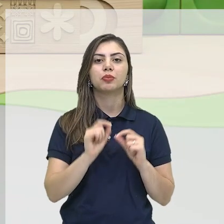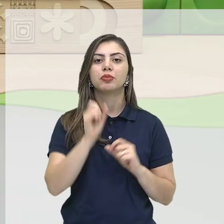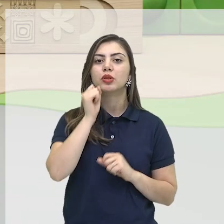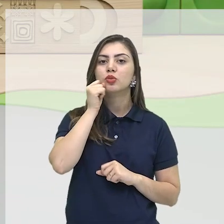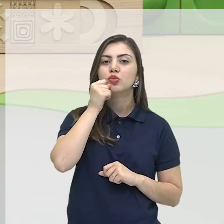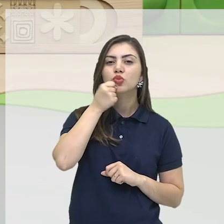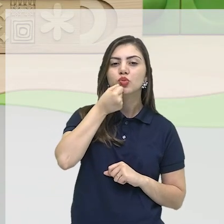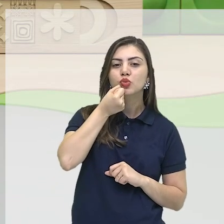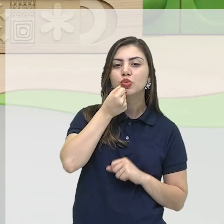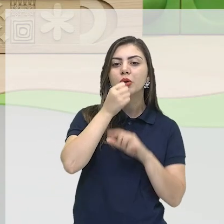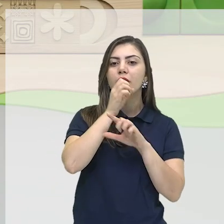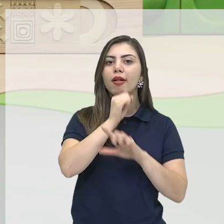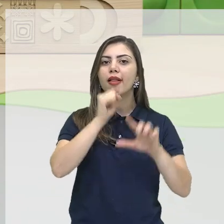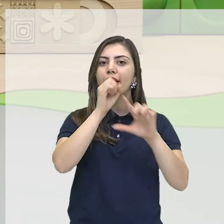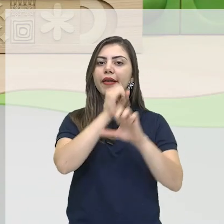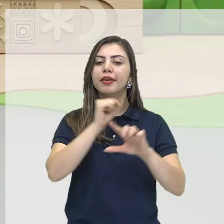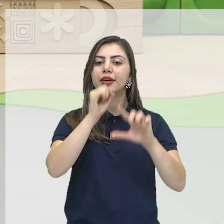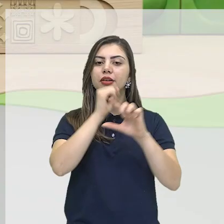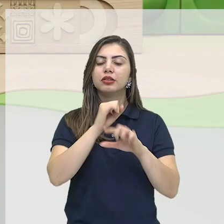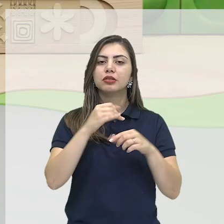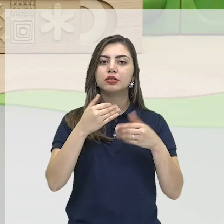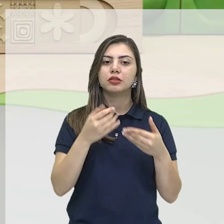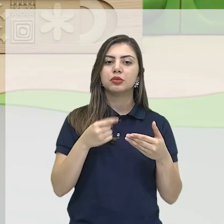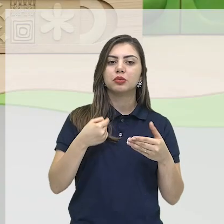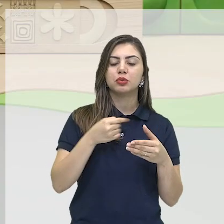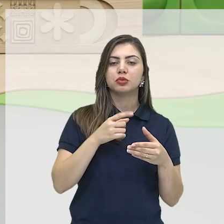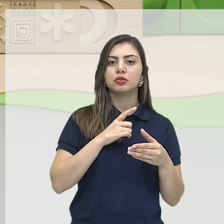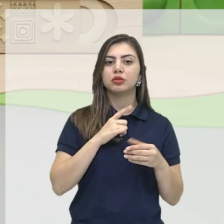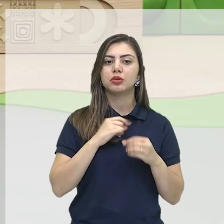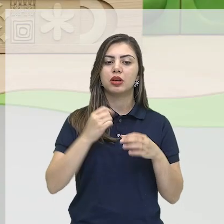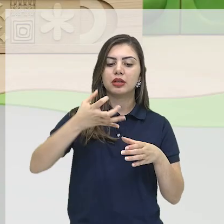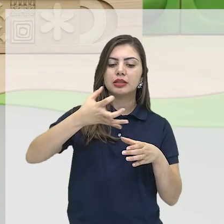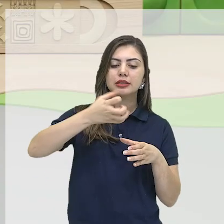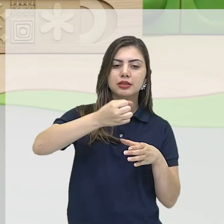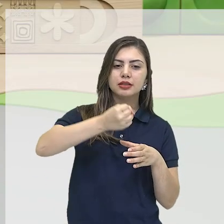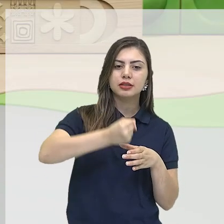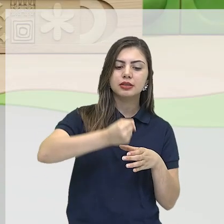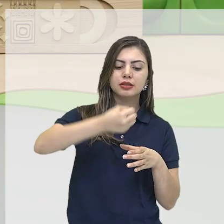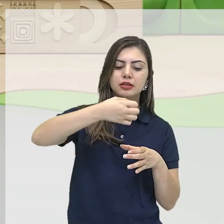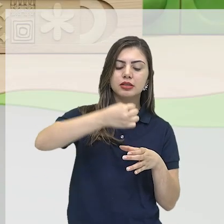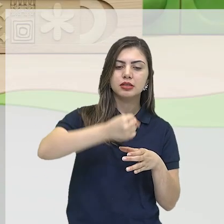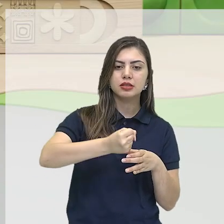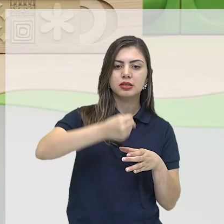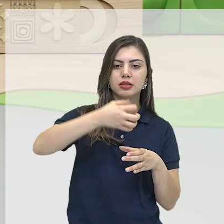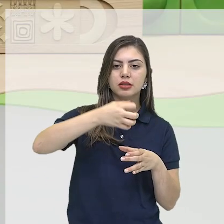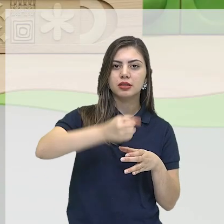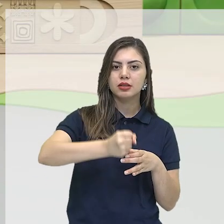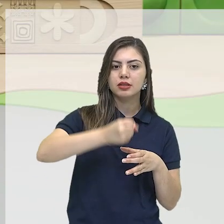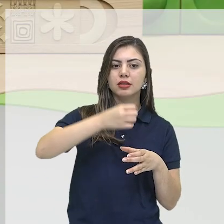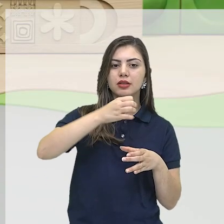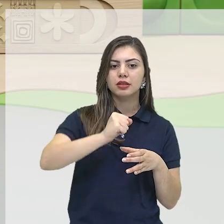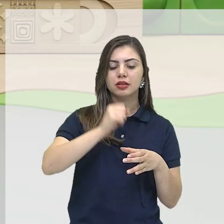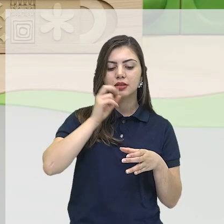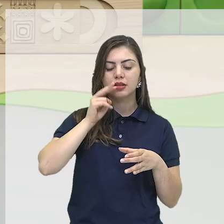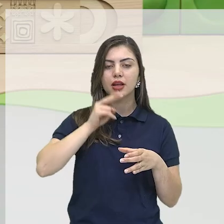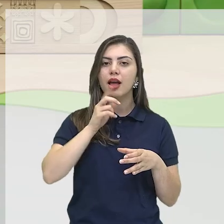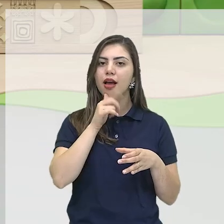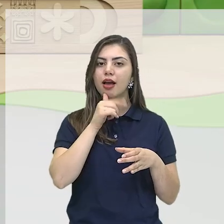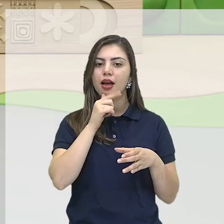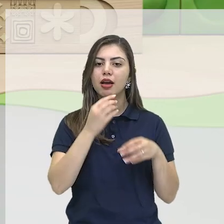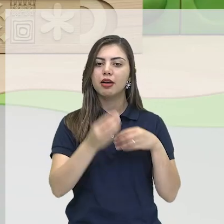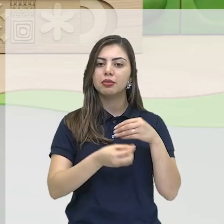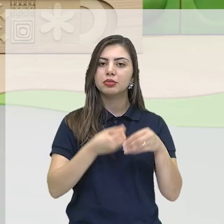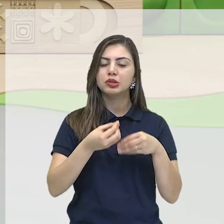ao espremer, você obtém uma mistura homogênea com a água, açúcares naturais, vitaminas